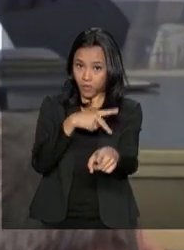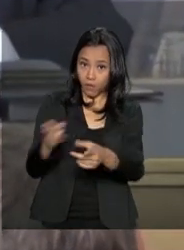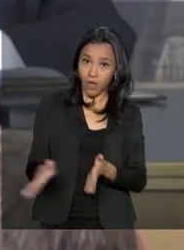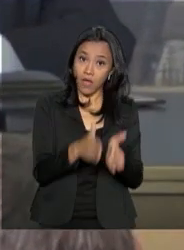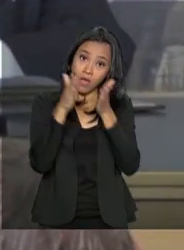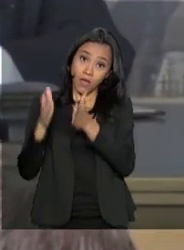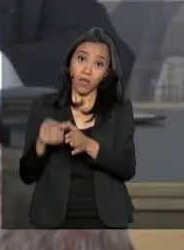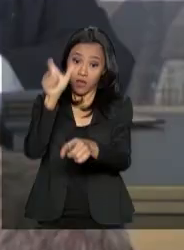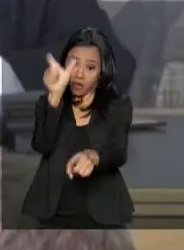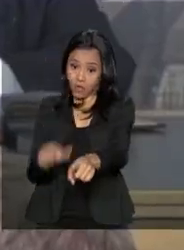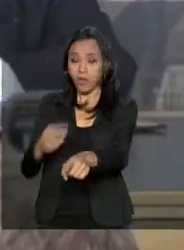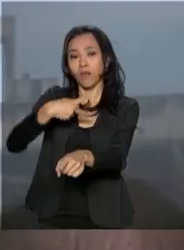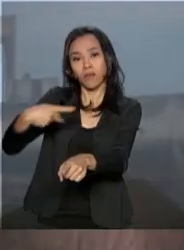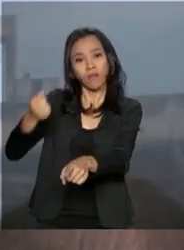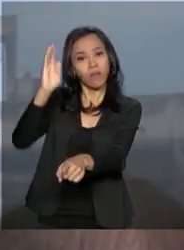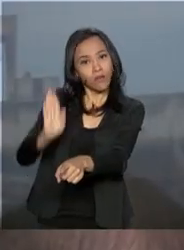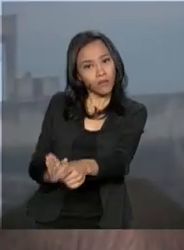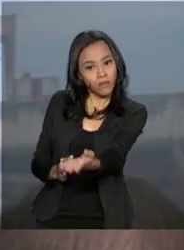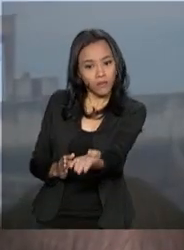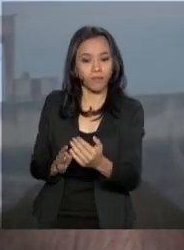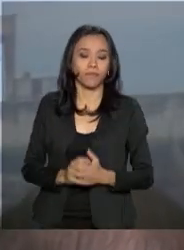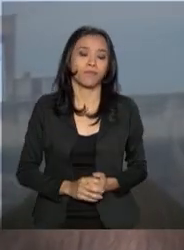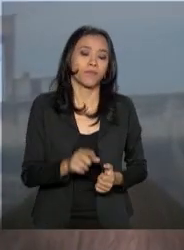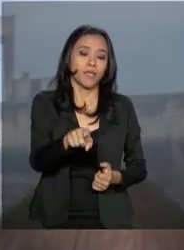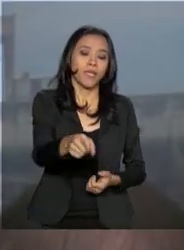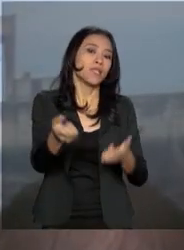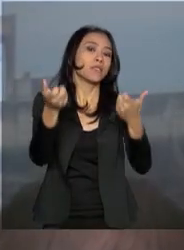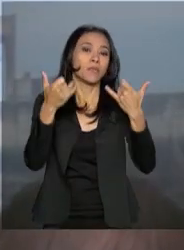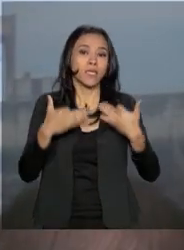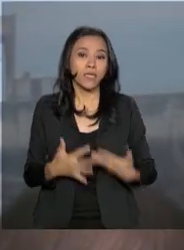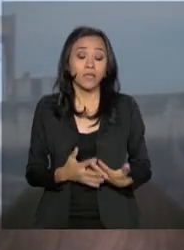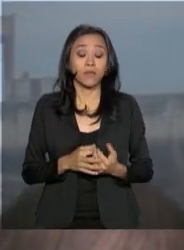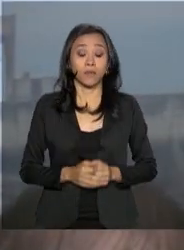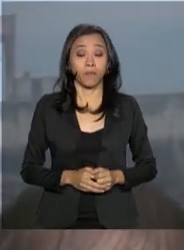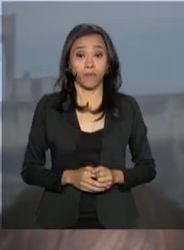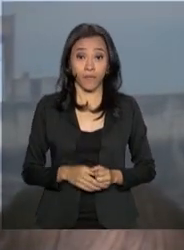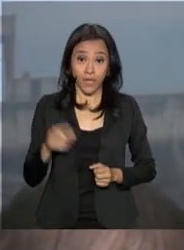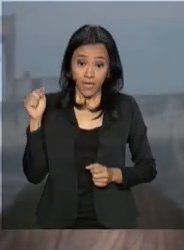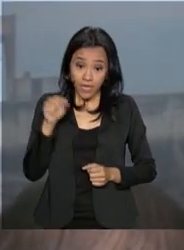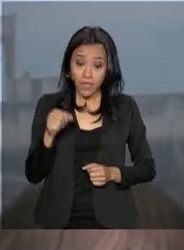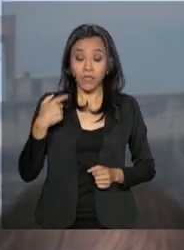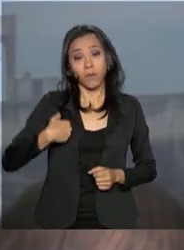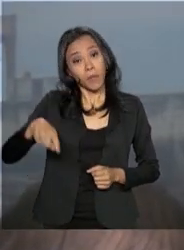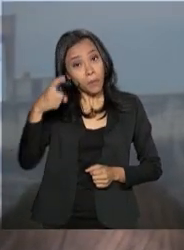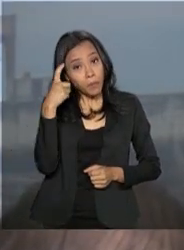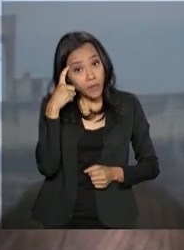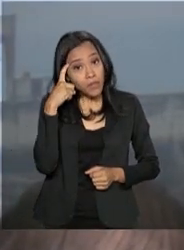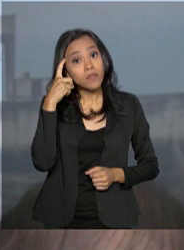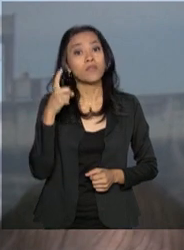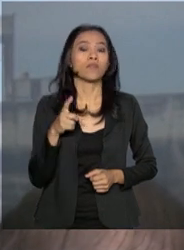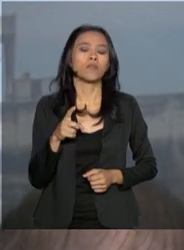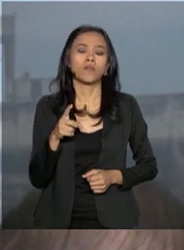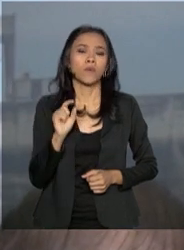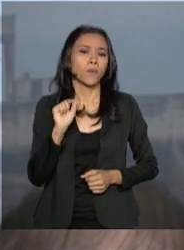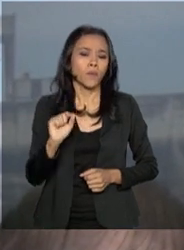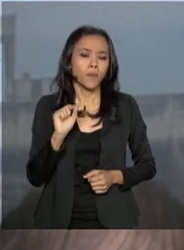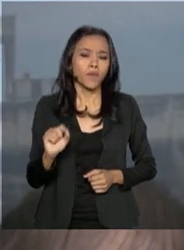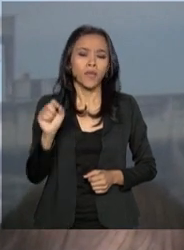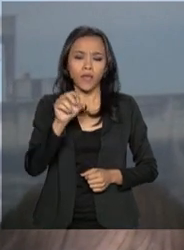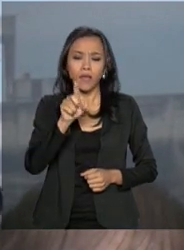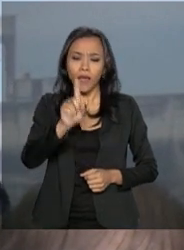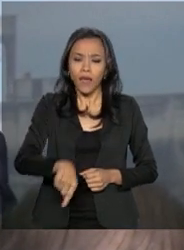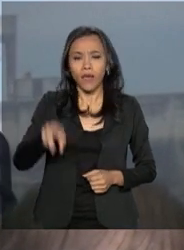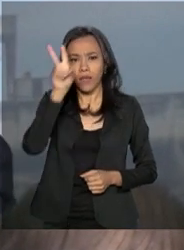e do brasil michel temer este a especialmente é um ato que eu penso que entrará para a história